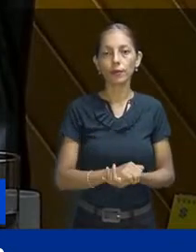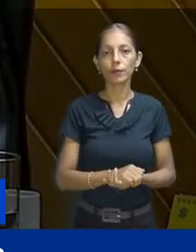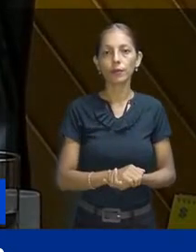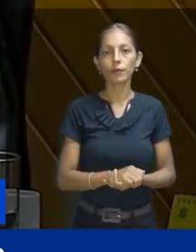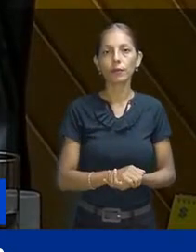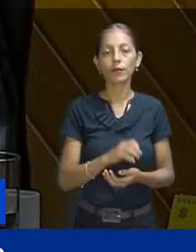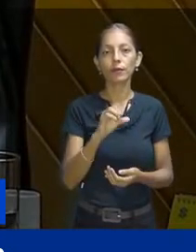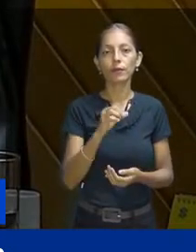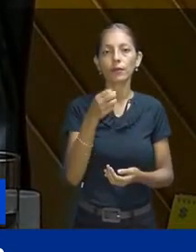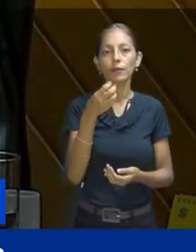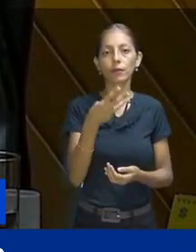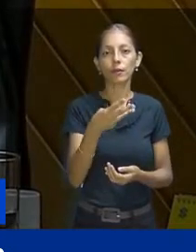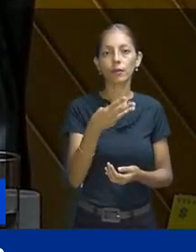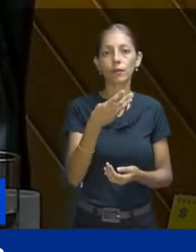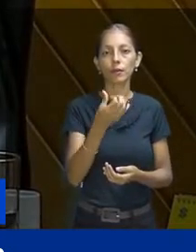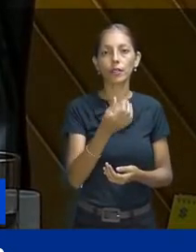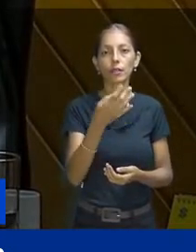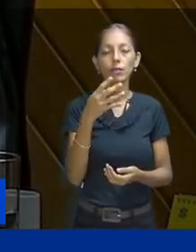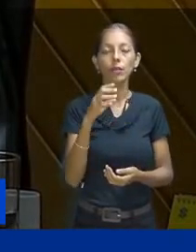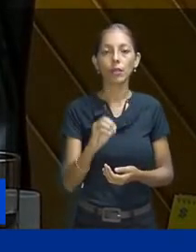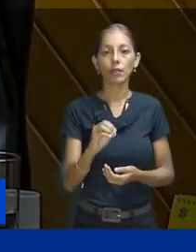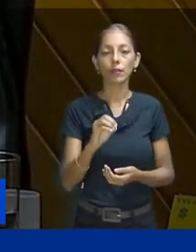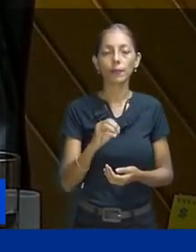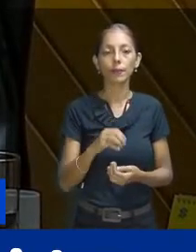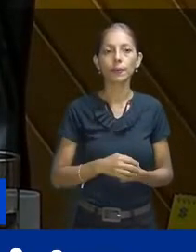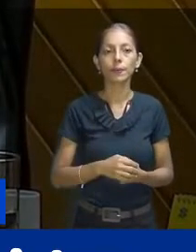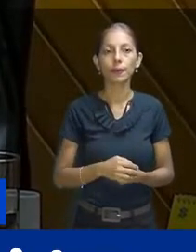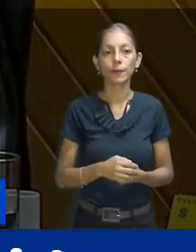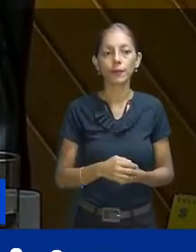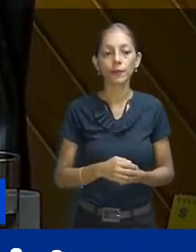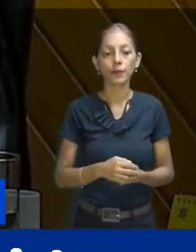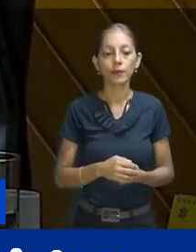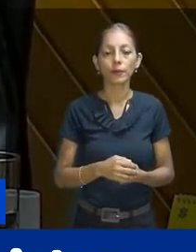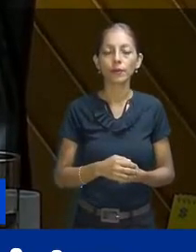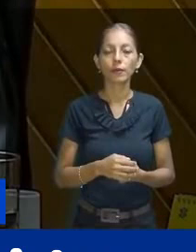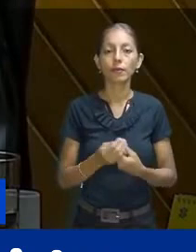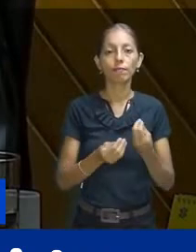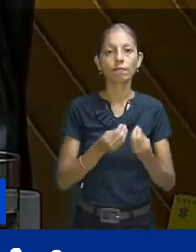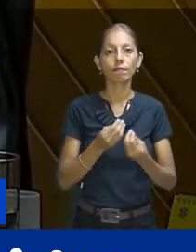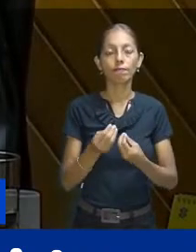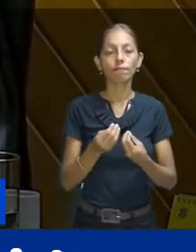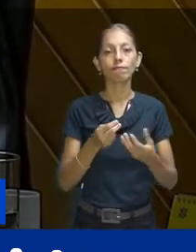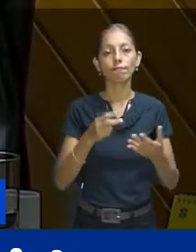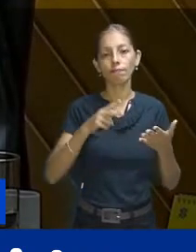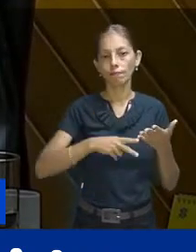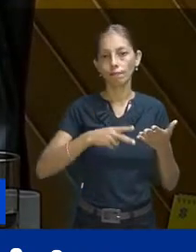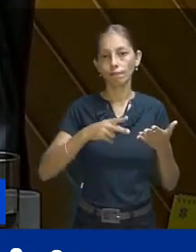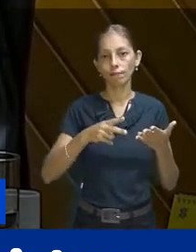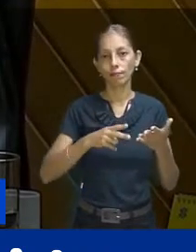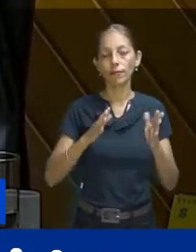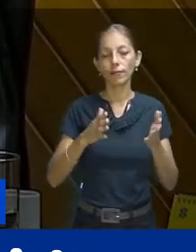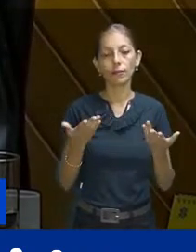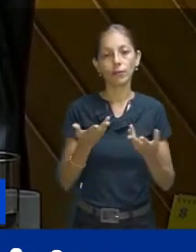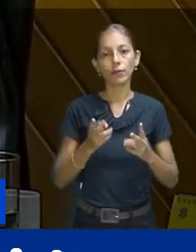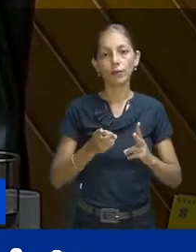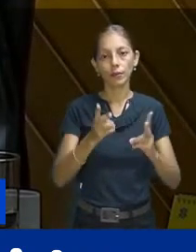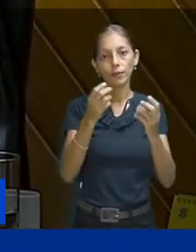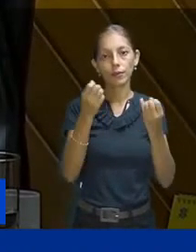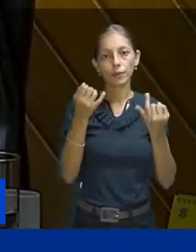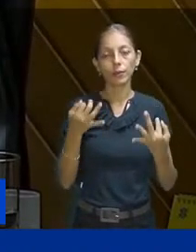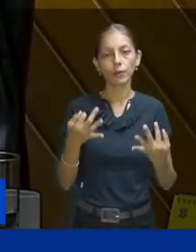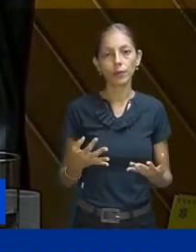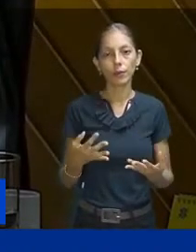76.640, relator ministro Mauro Campbell. Para sanar o vício, passo a enfrentar a questão. O precedente no recurso